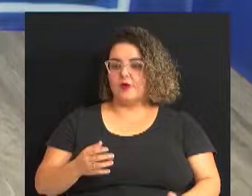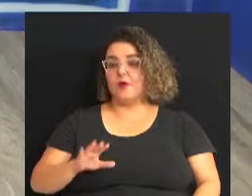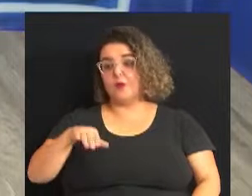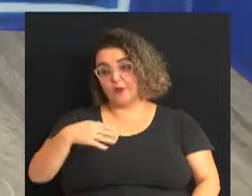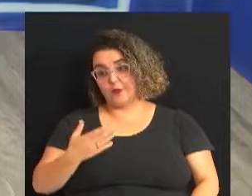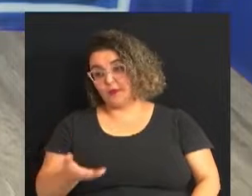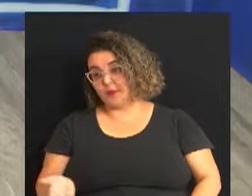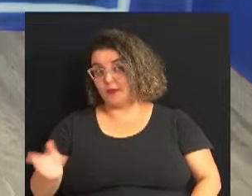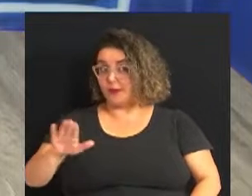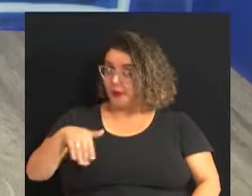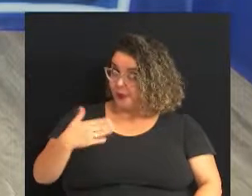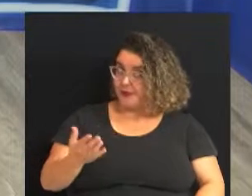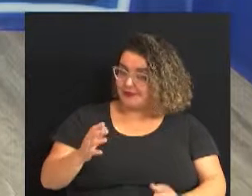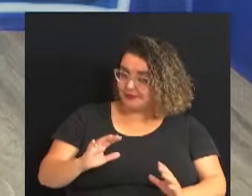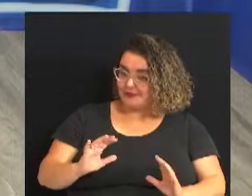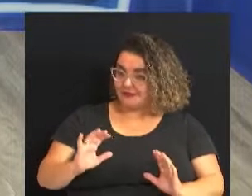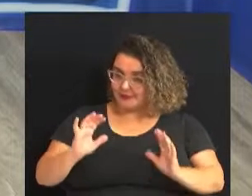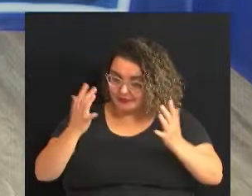rolar?